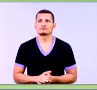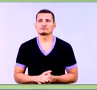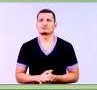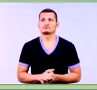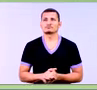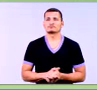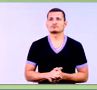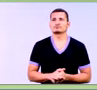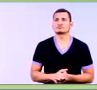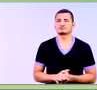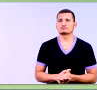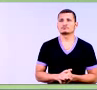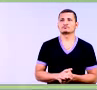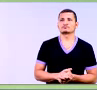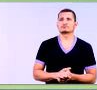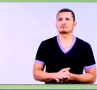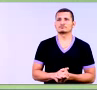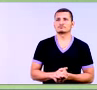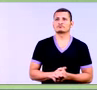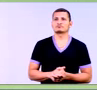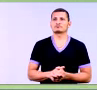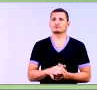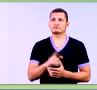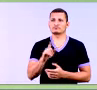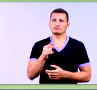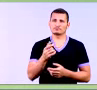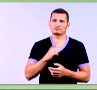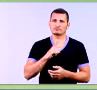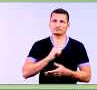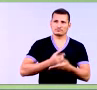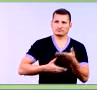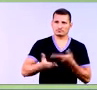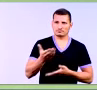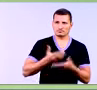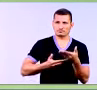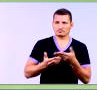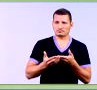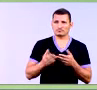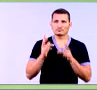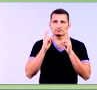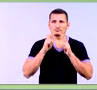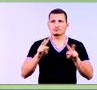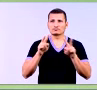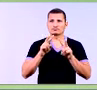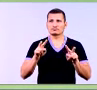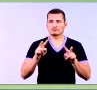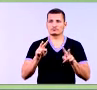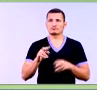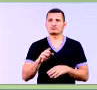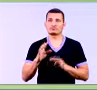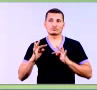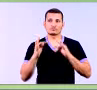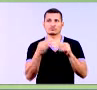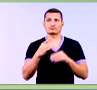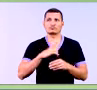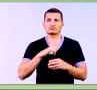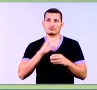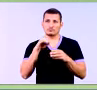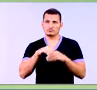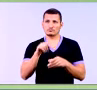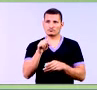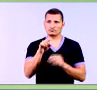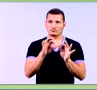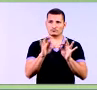os scripts que fazem relação com a parte visual. Tudo que é visual de interatividade está dentro deste